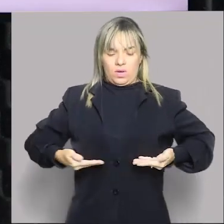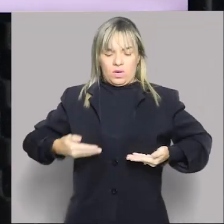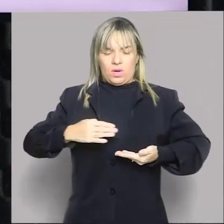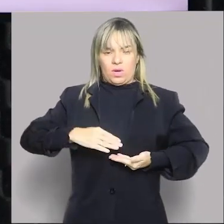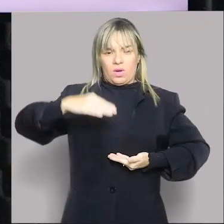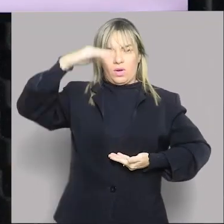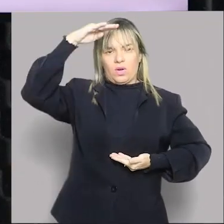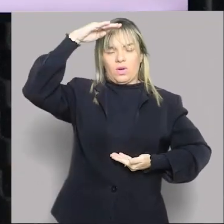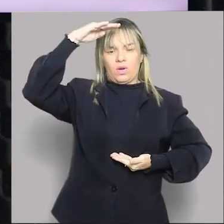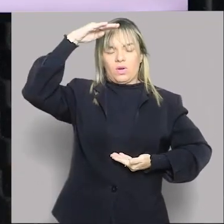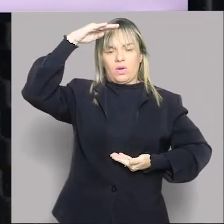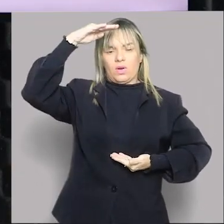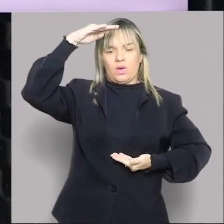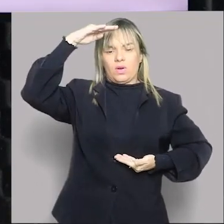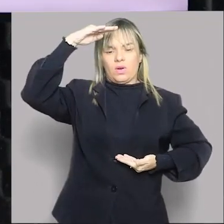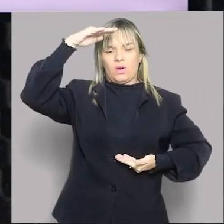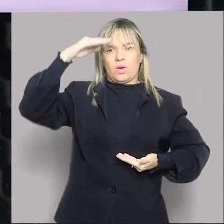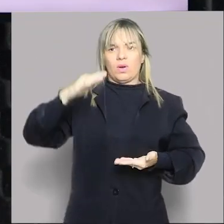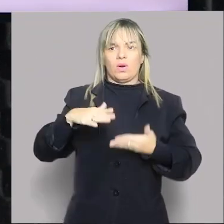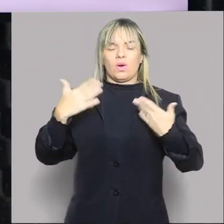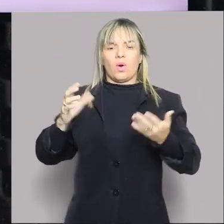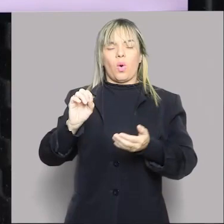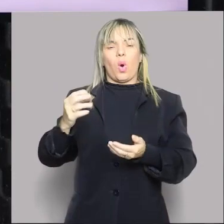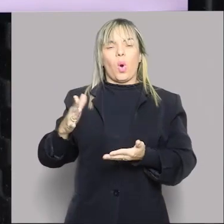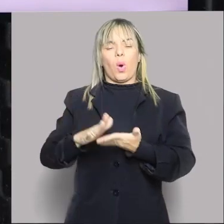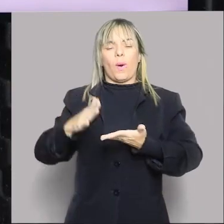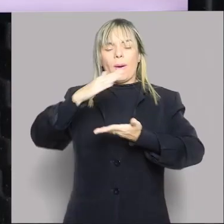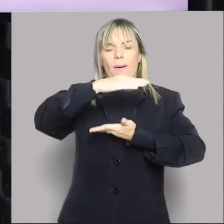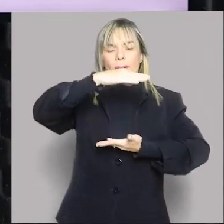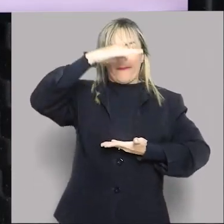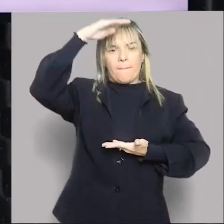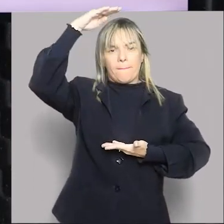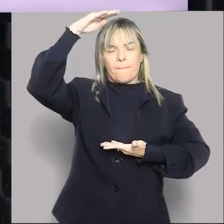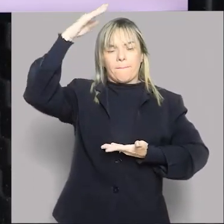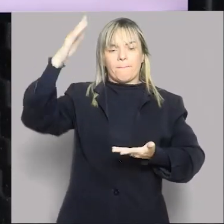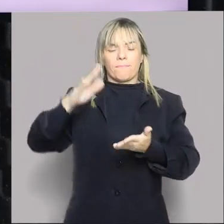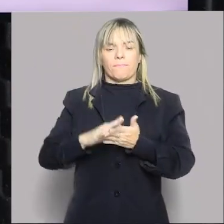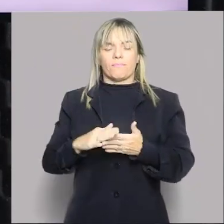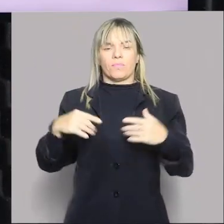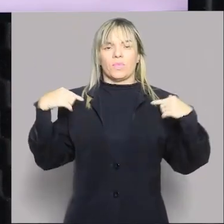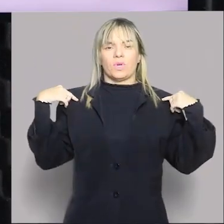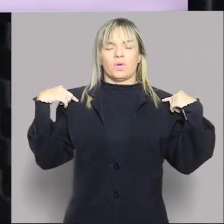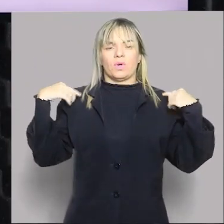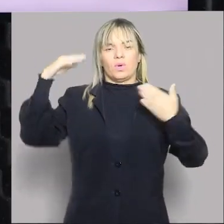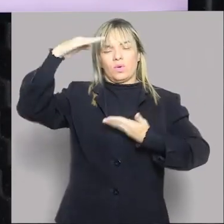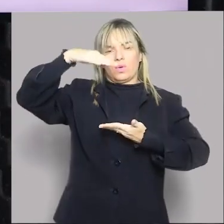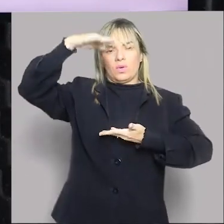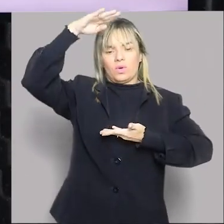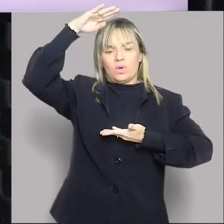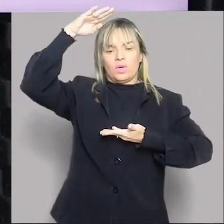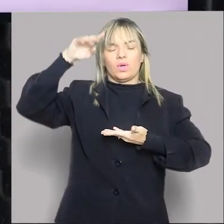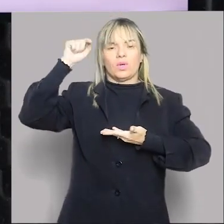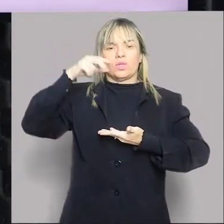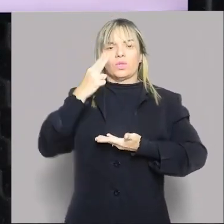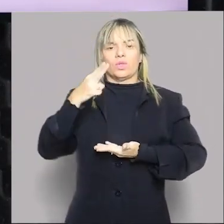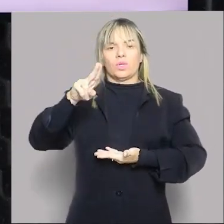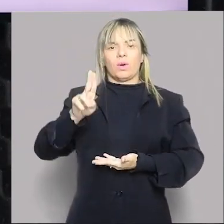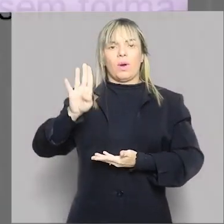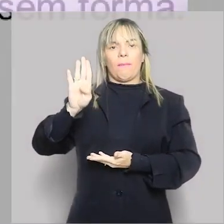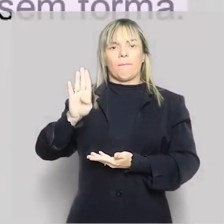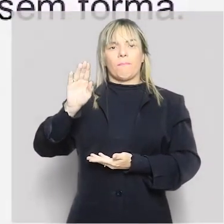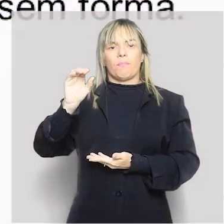ou daqui da base, ou do tronco do meio para cima, até do ombro. Isso é um busto,